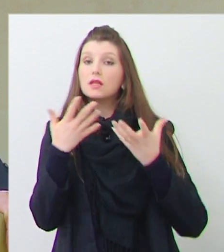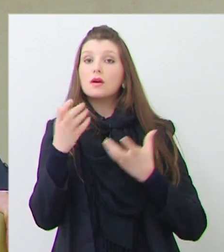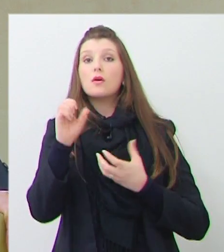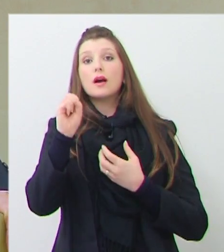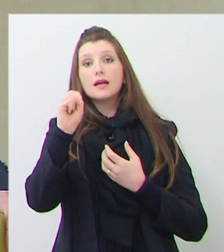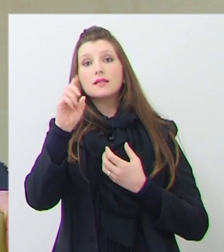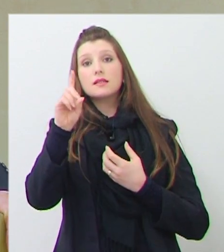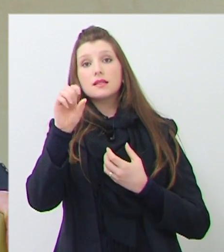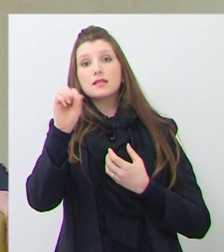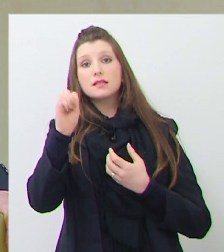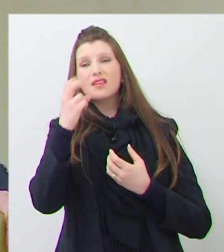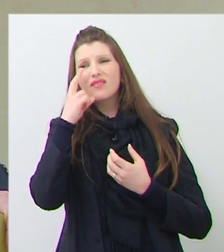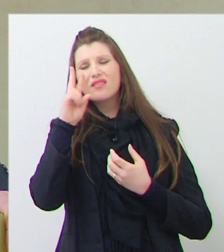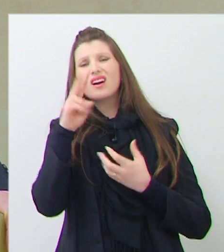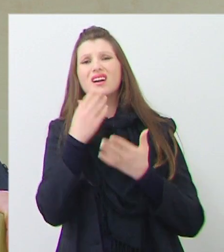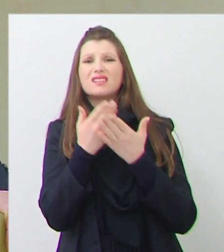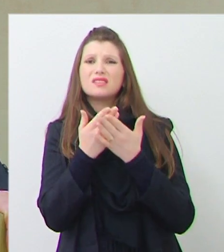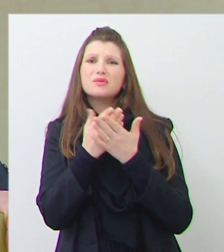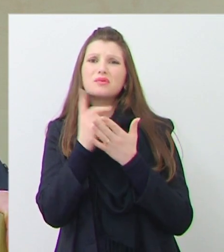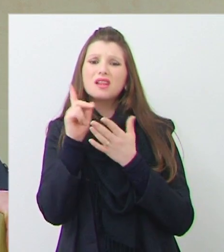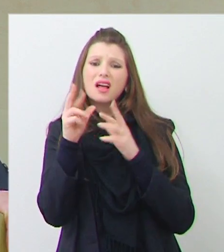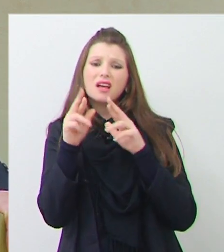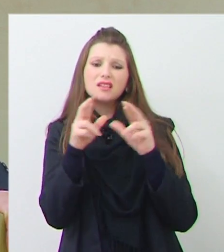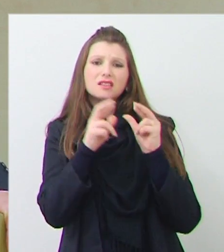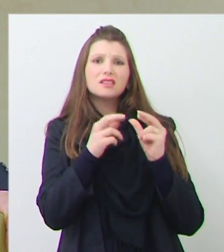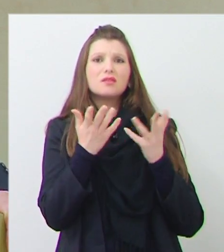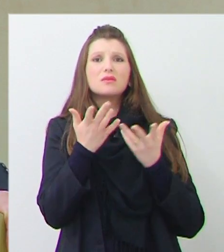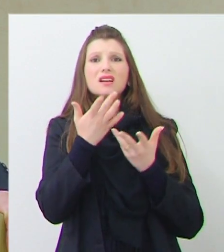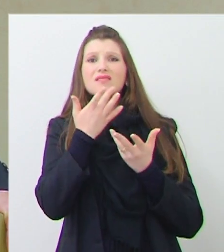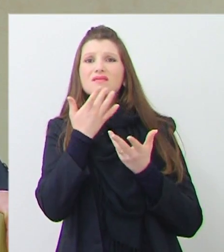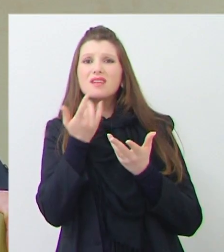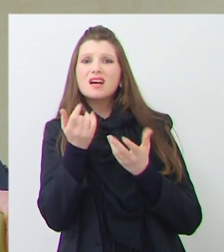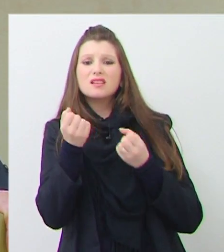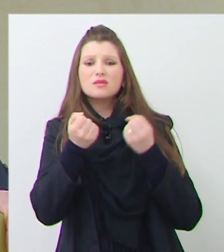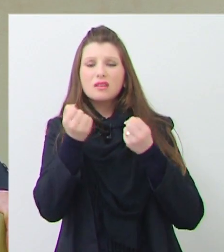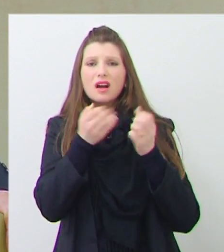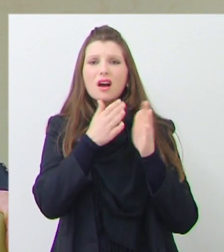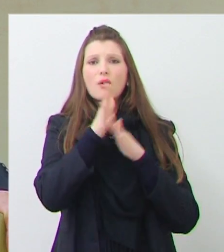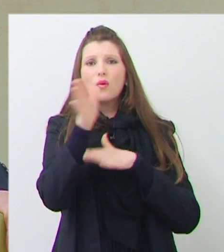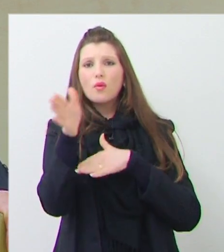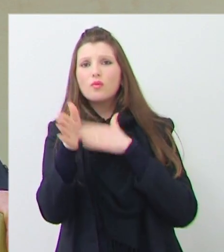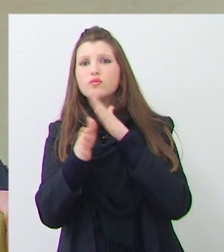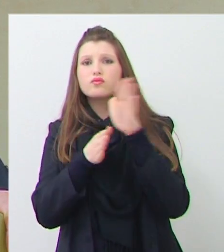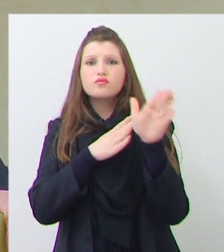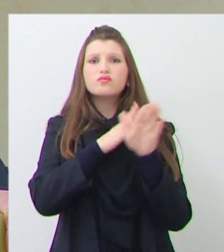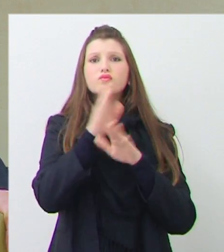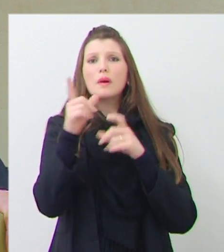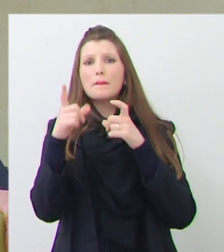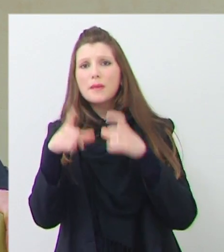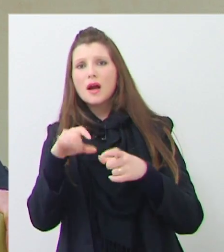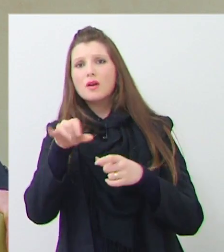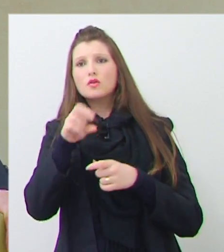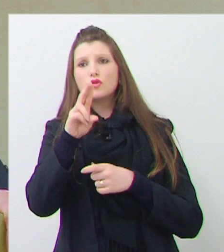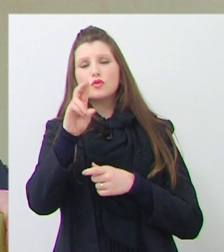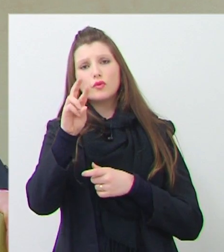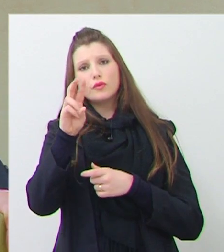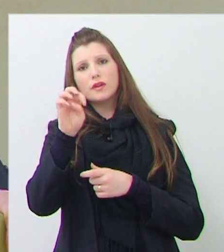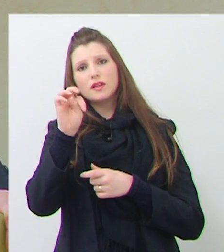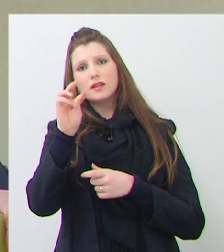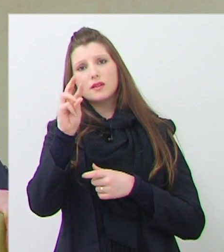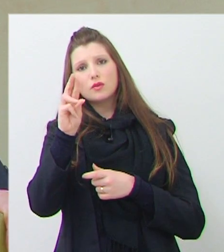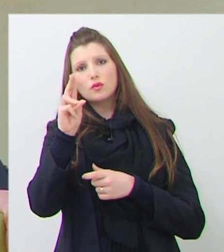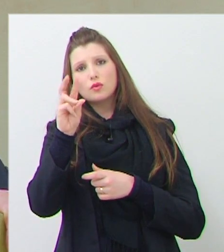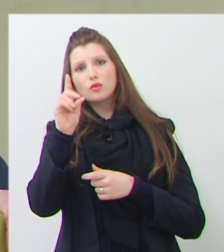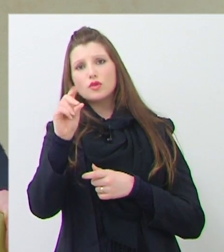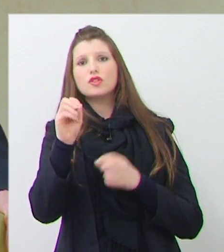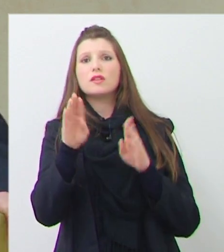viabilize um estudo mais profundo naquela região para facilitar tanto o acesso ao bairro da Juventude, como o acesso ao Colégio